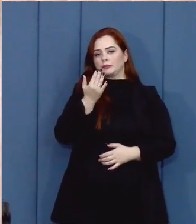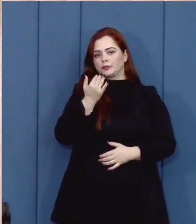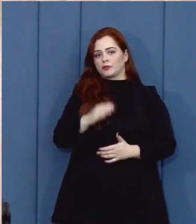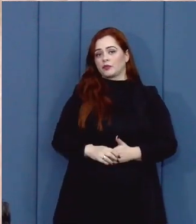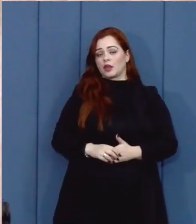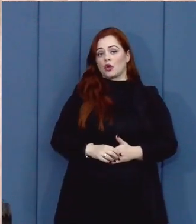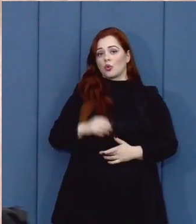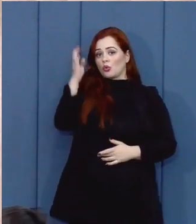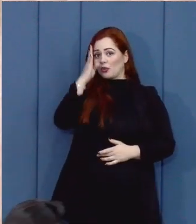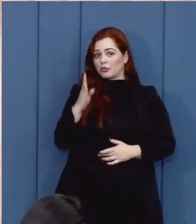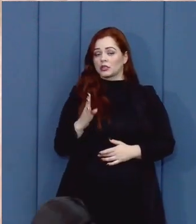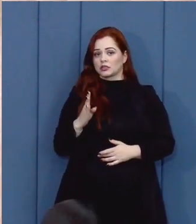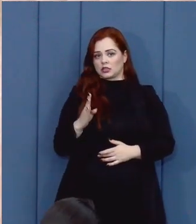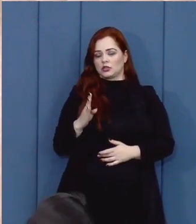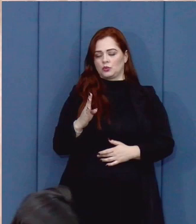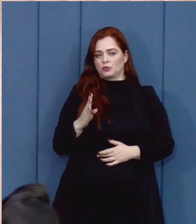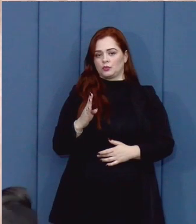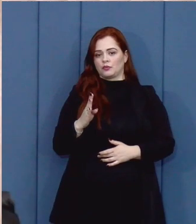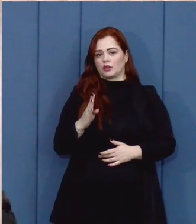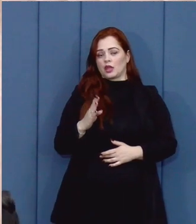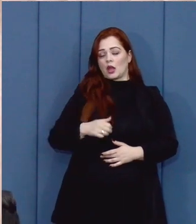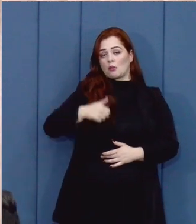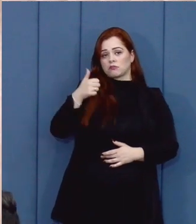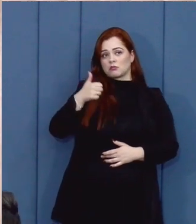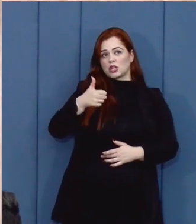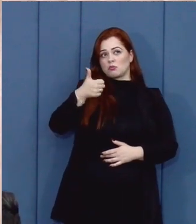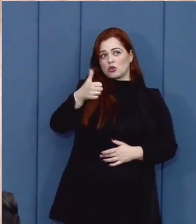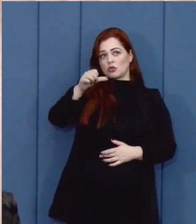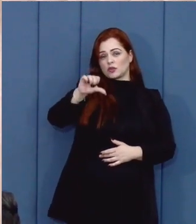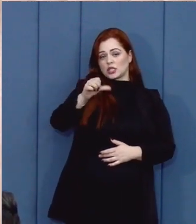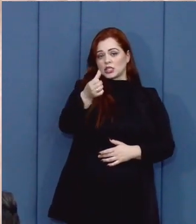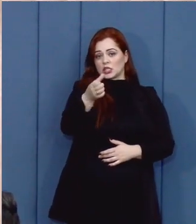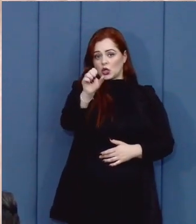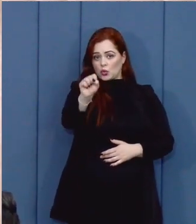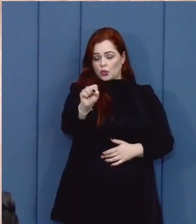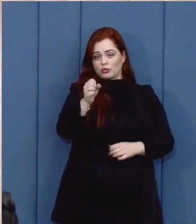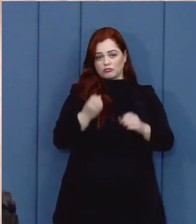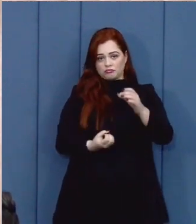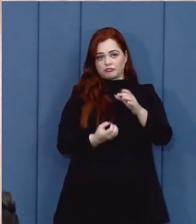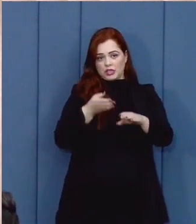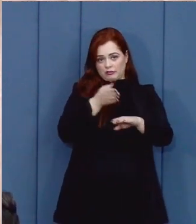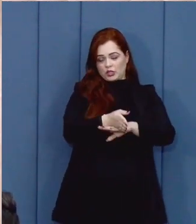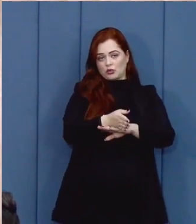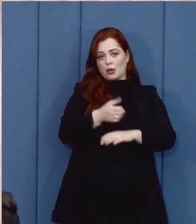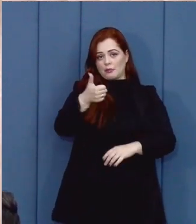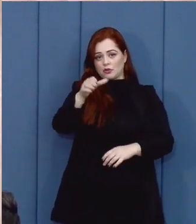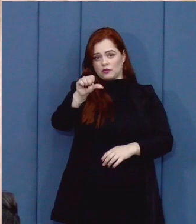O Brasil se tornou membro do Códex Alimentares em 1968 e somente